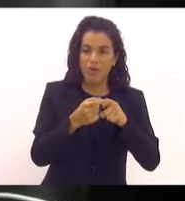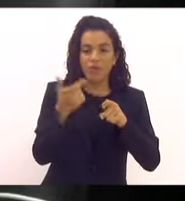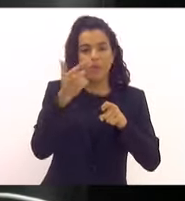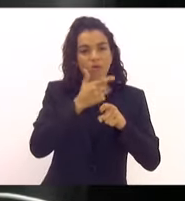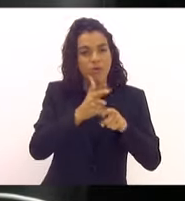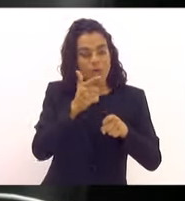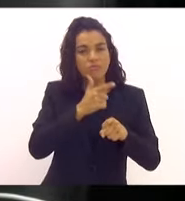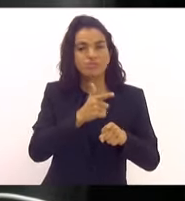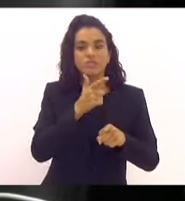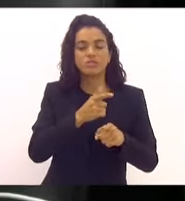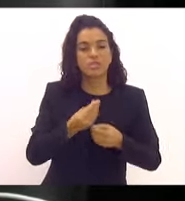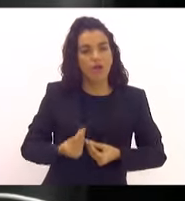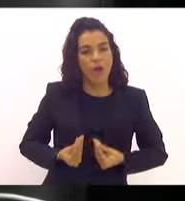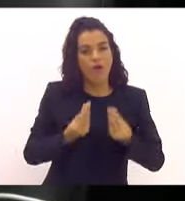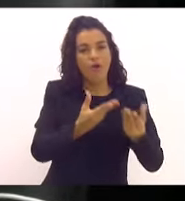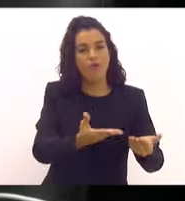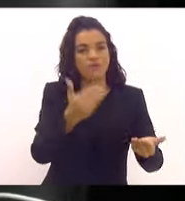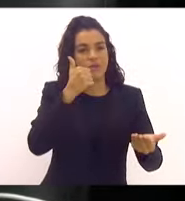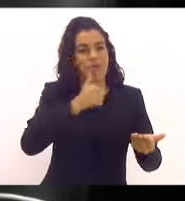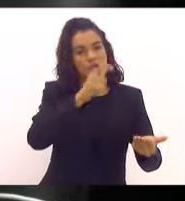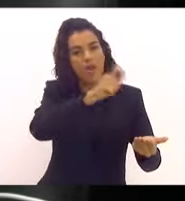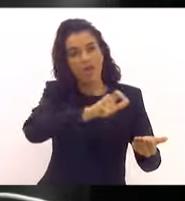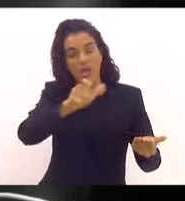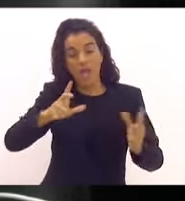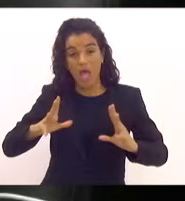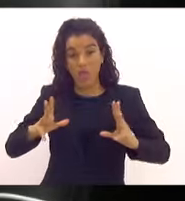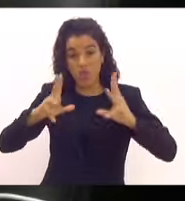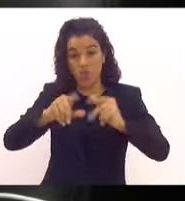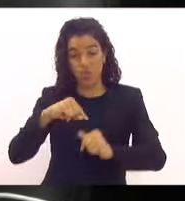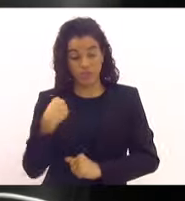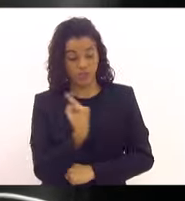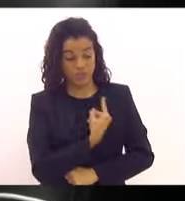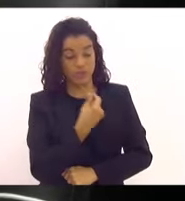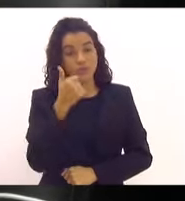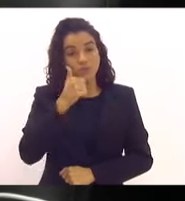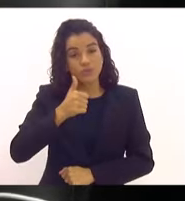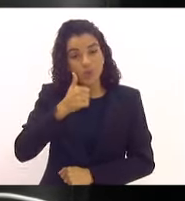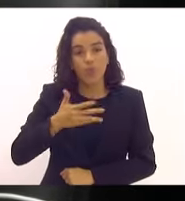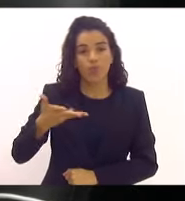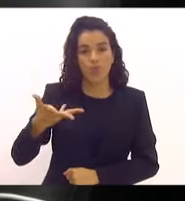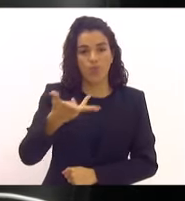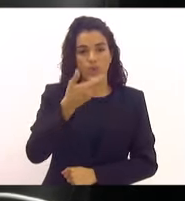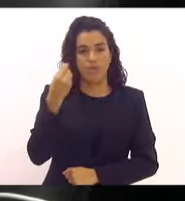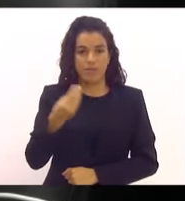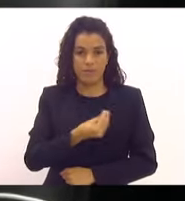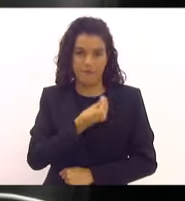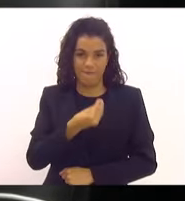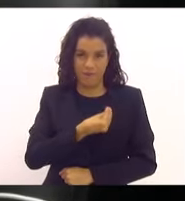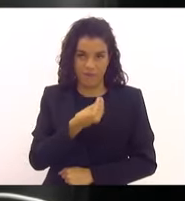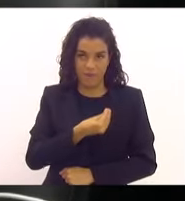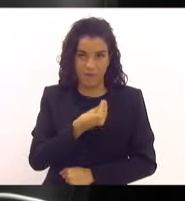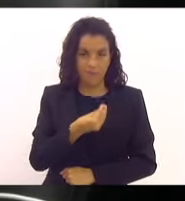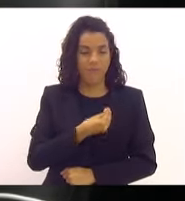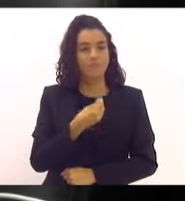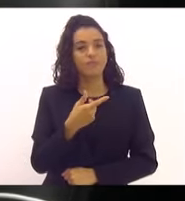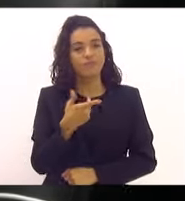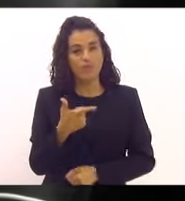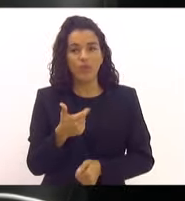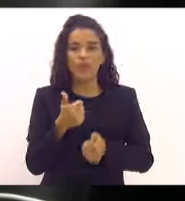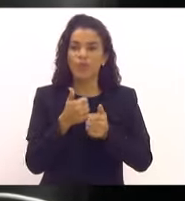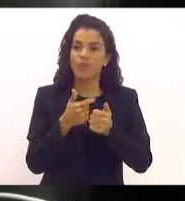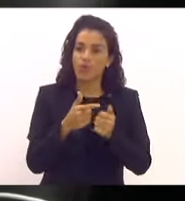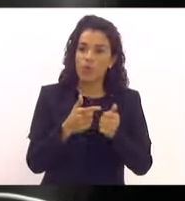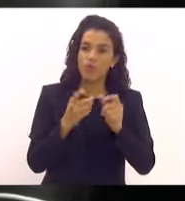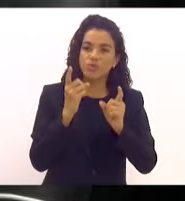consiga dar a essas mulheres, a todas nós mulheres, uma qualidade de vida. Você vai fazendo todo o